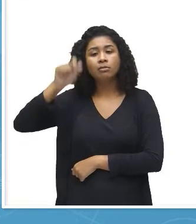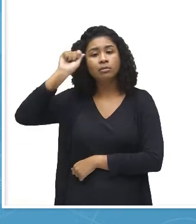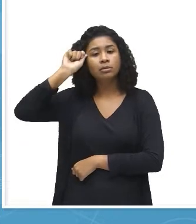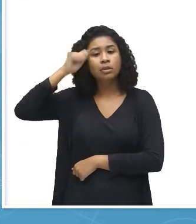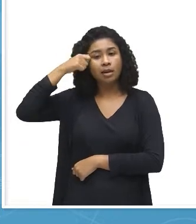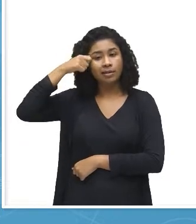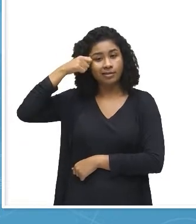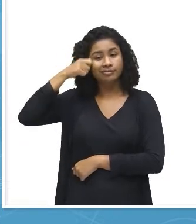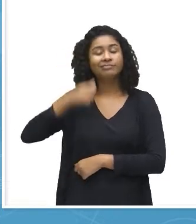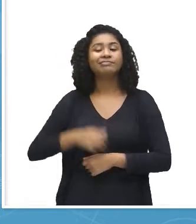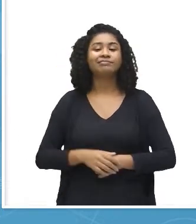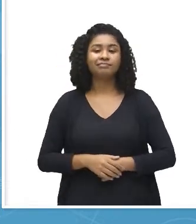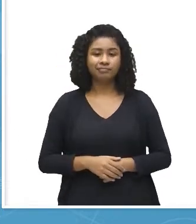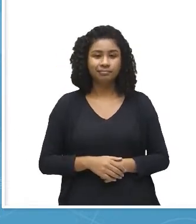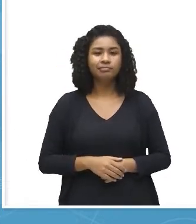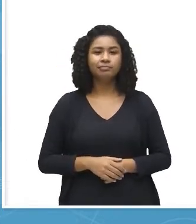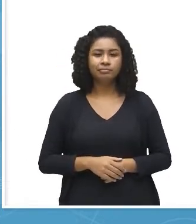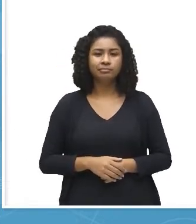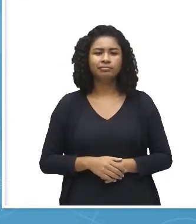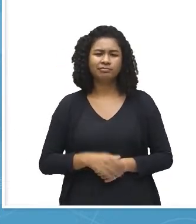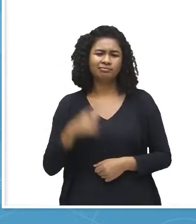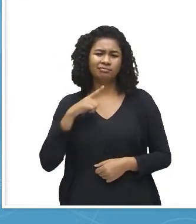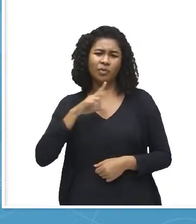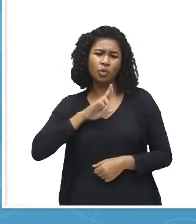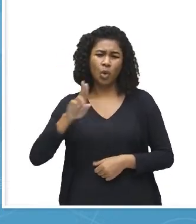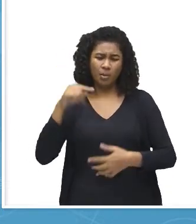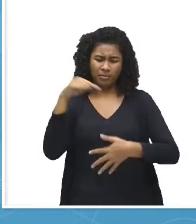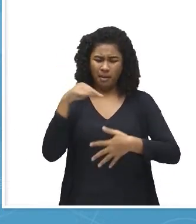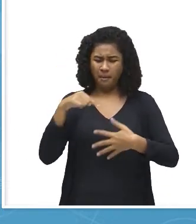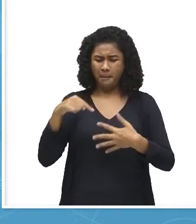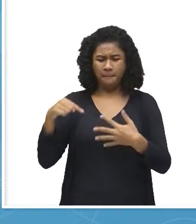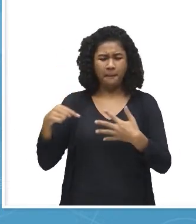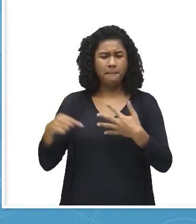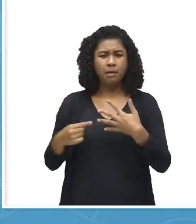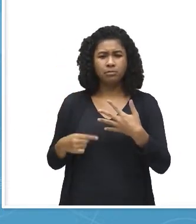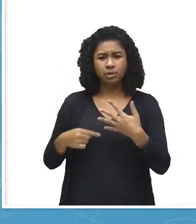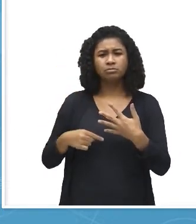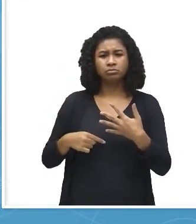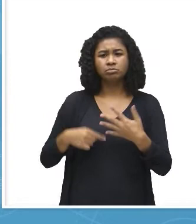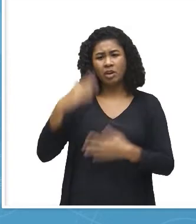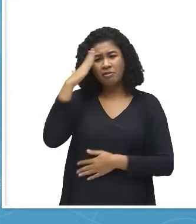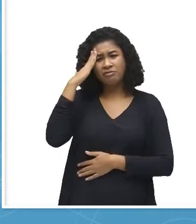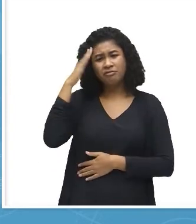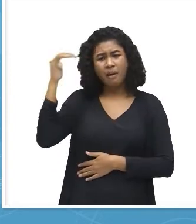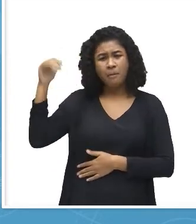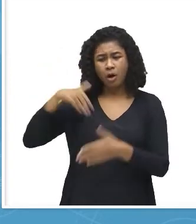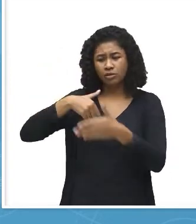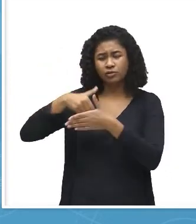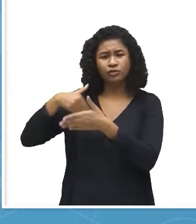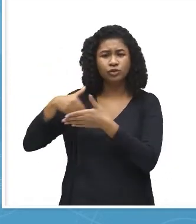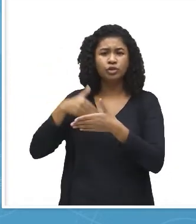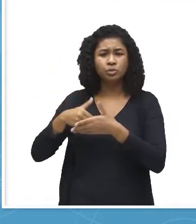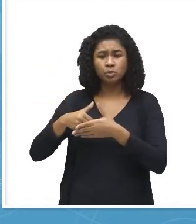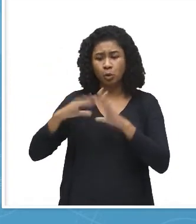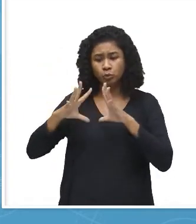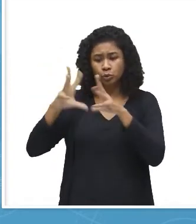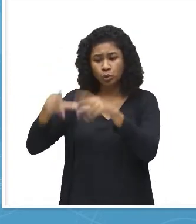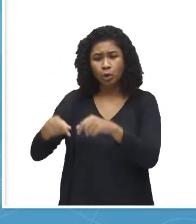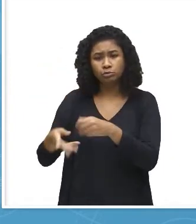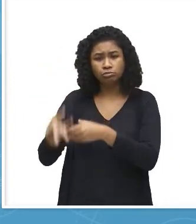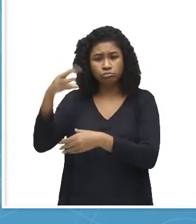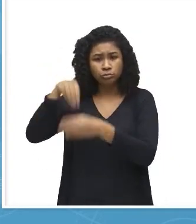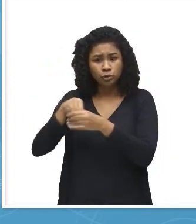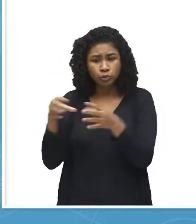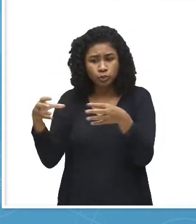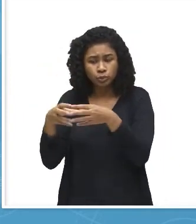citar alguns, o Mbappé, o Pogba, o Kanté, entre outros jogadores, eram de origem negra. E vocês concluem,